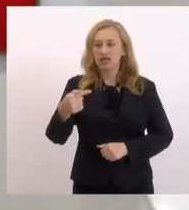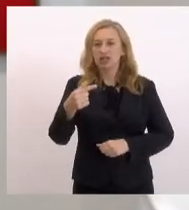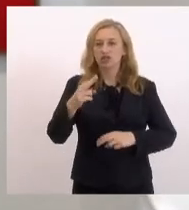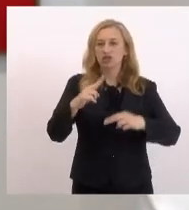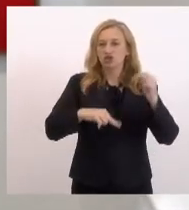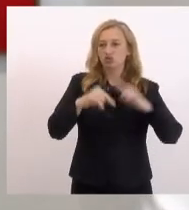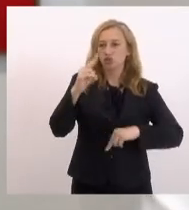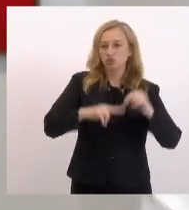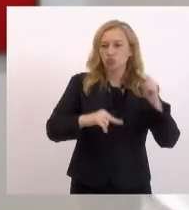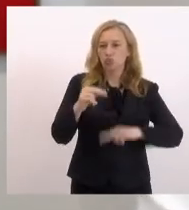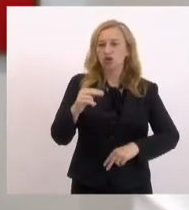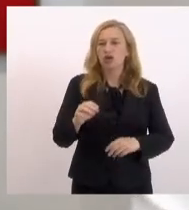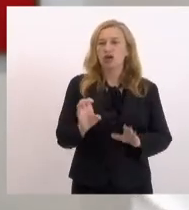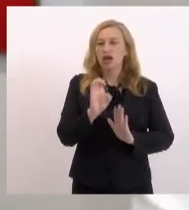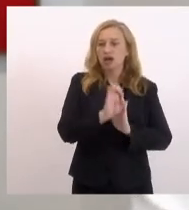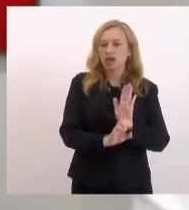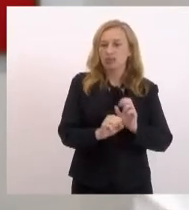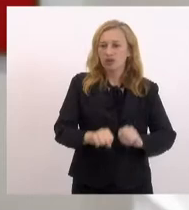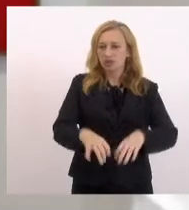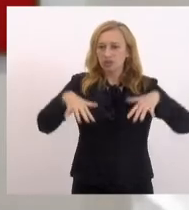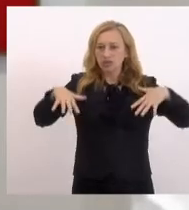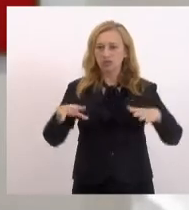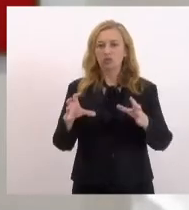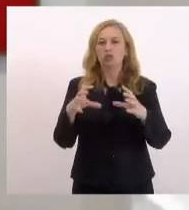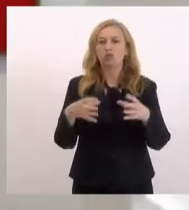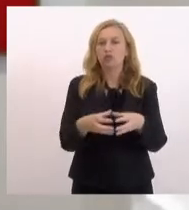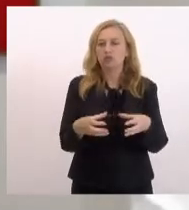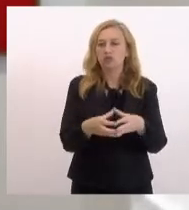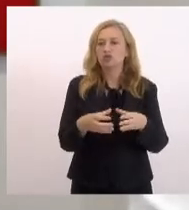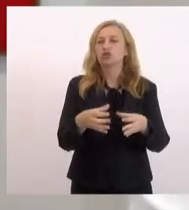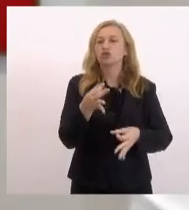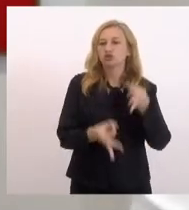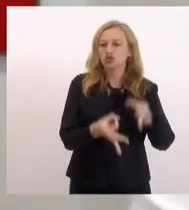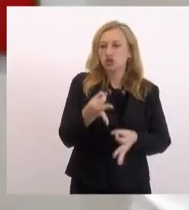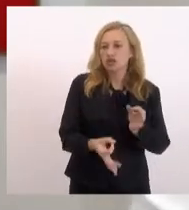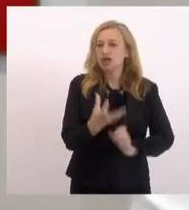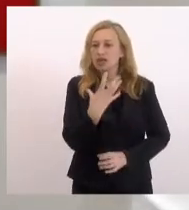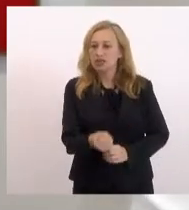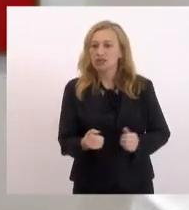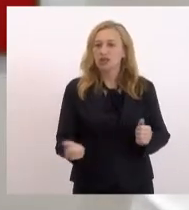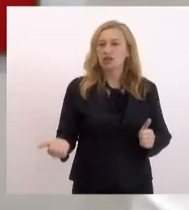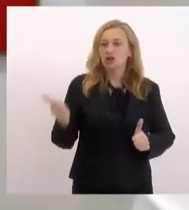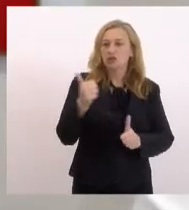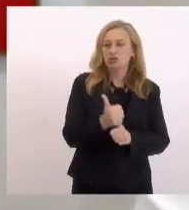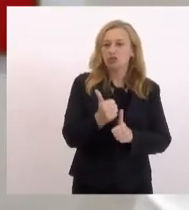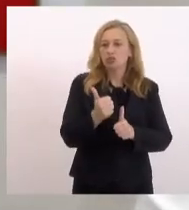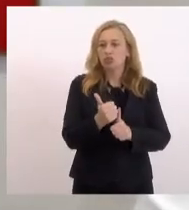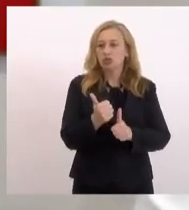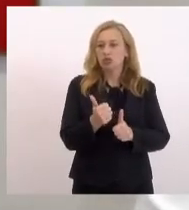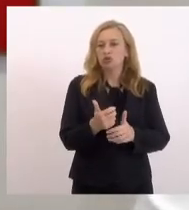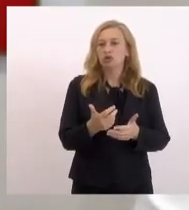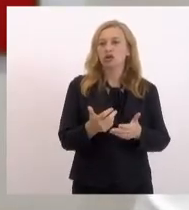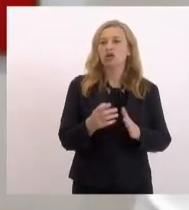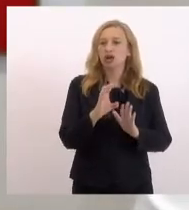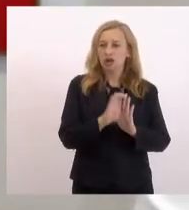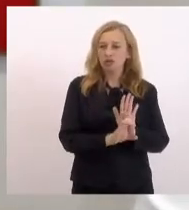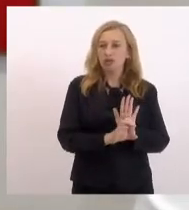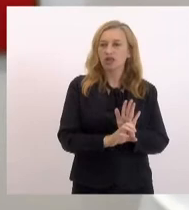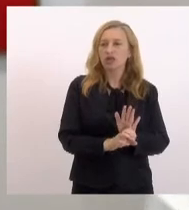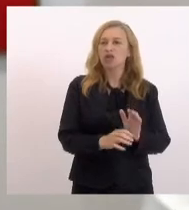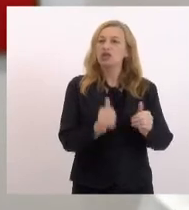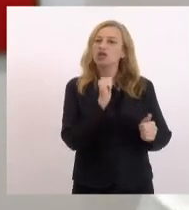Pareceres, a emenda de plenário da Comissão de Constituição e Justiça favorável, com subemenda a emenda de esporte e